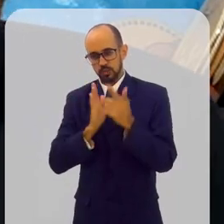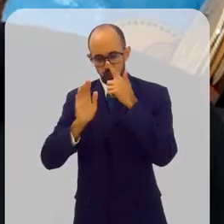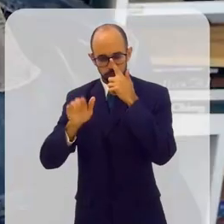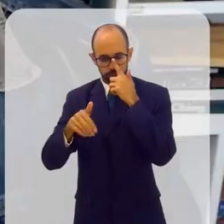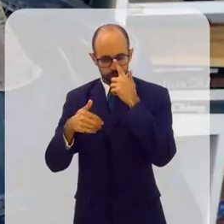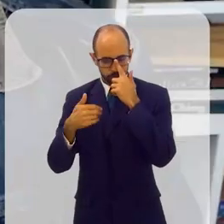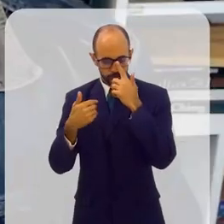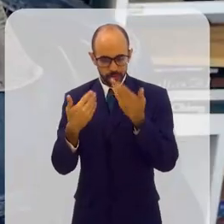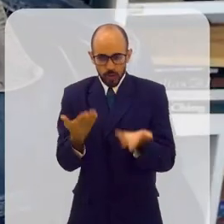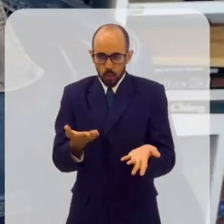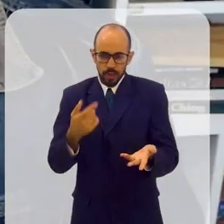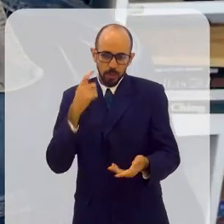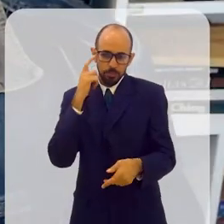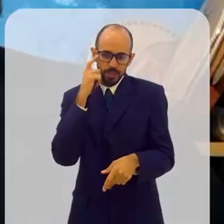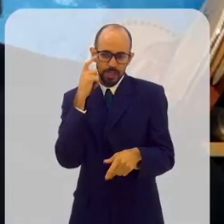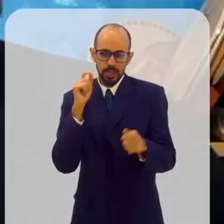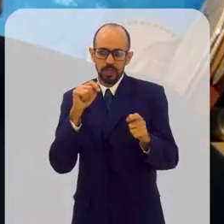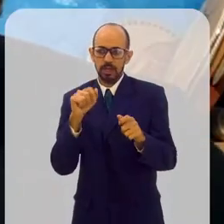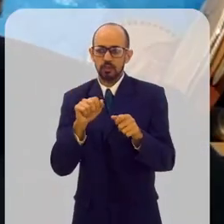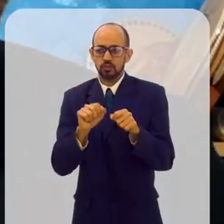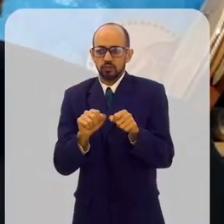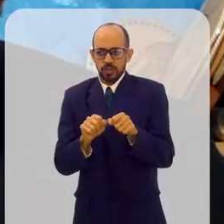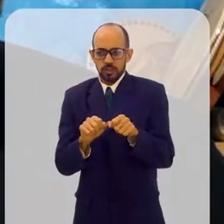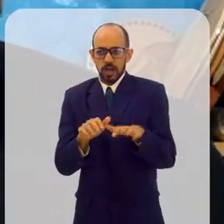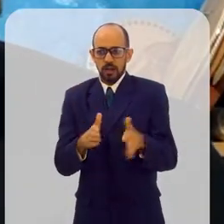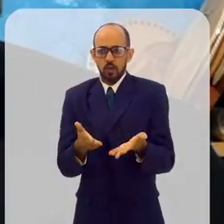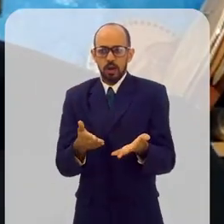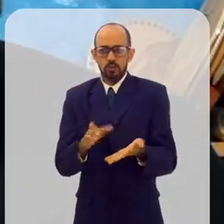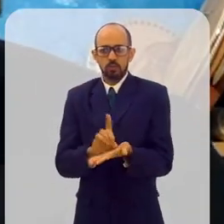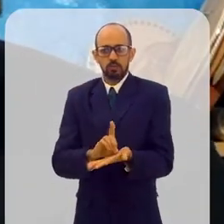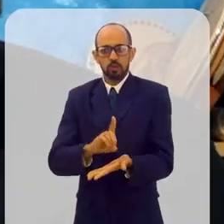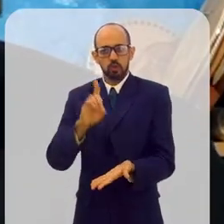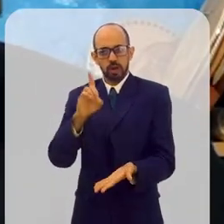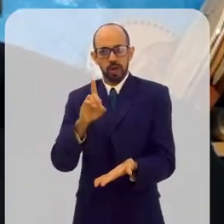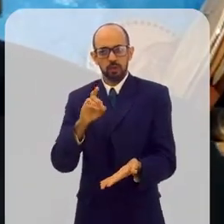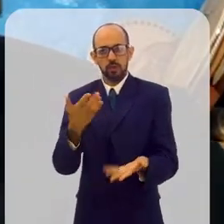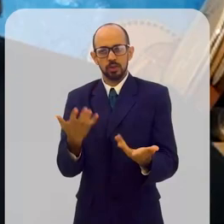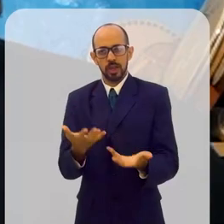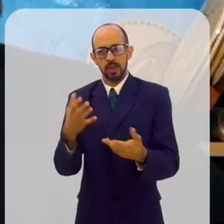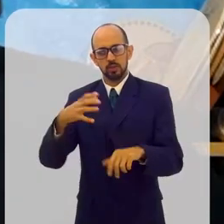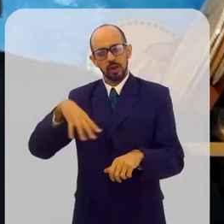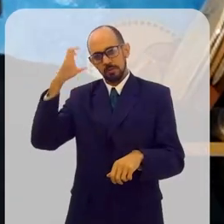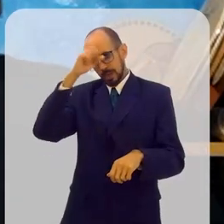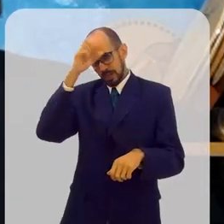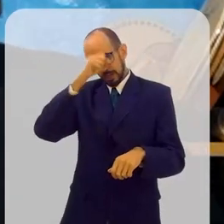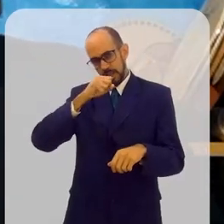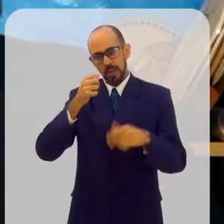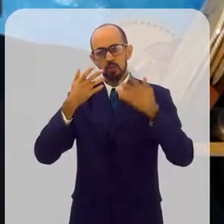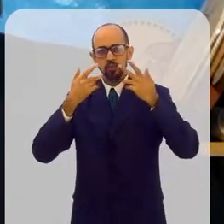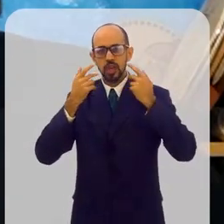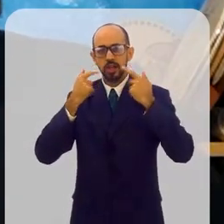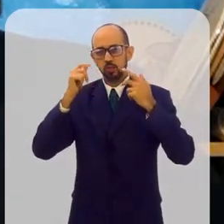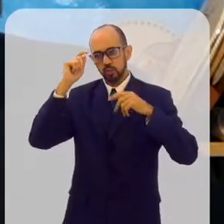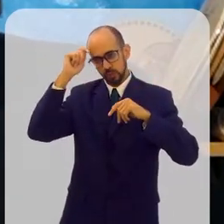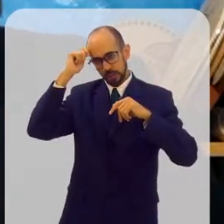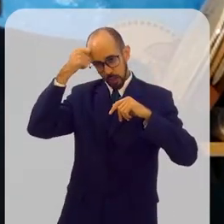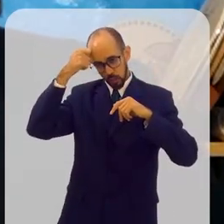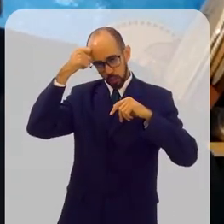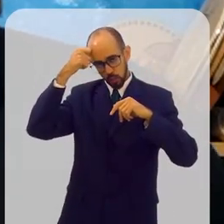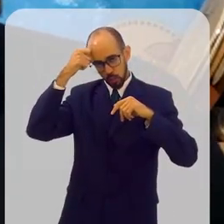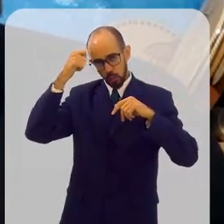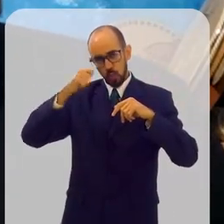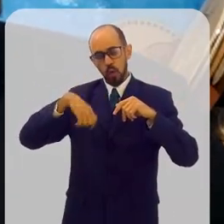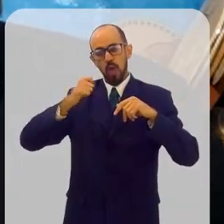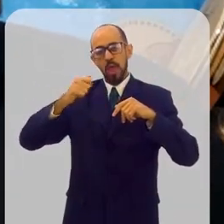inteiro. E aí eu pensei, pô, beleza, cumpri essa tarefa aqui, agora eu vou para o doutorado. Doutorado, eu quero estudar cena negra, quero